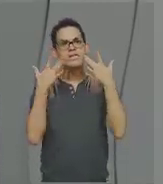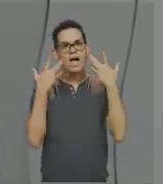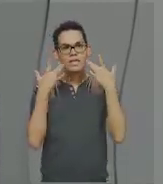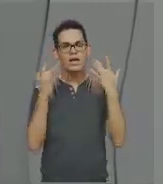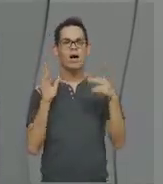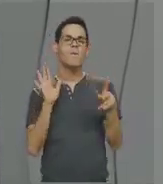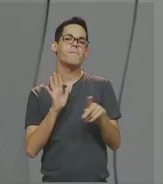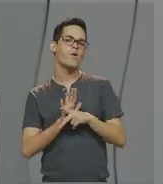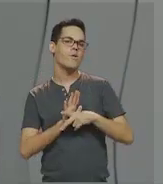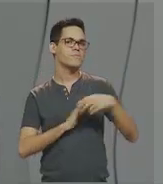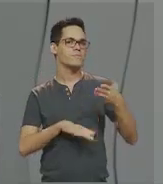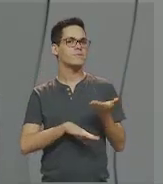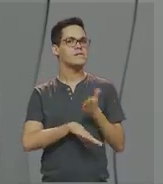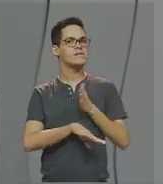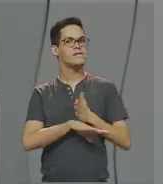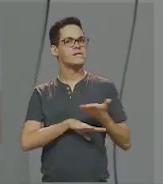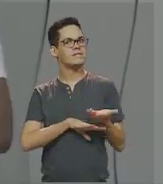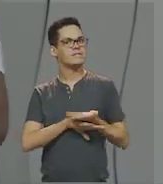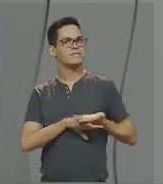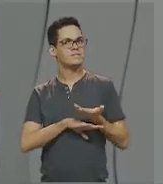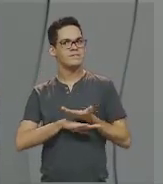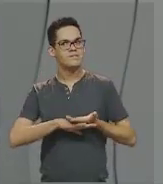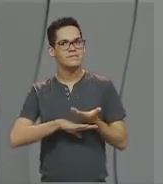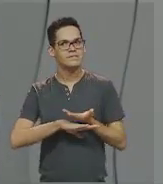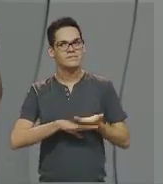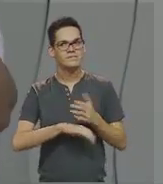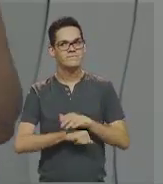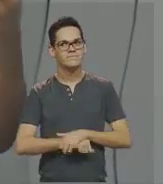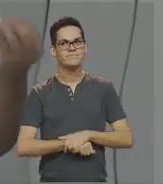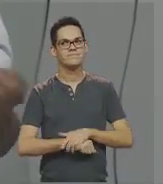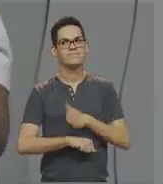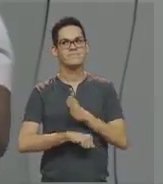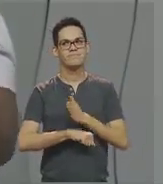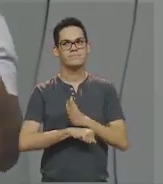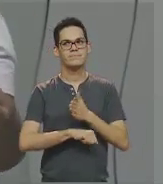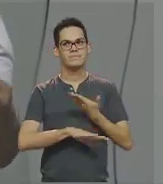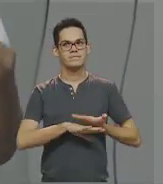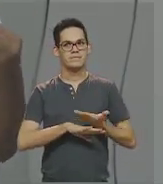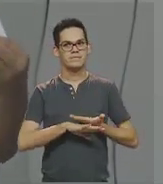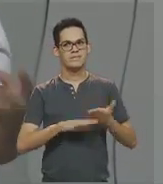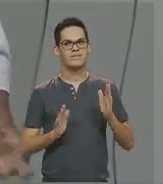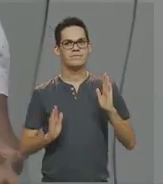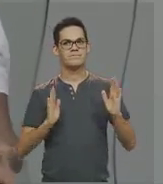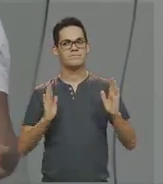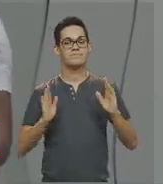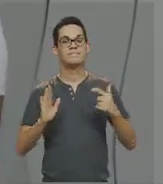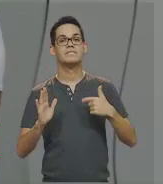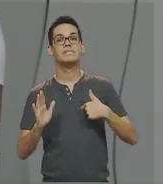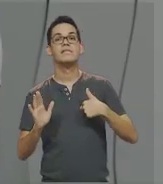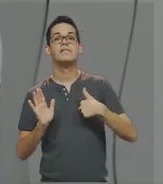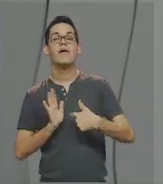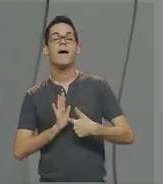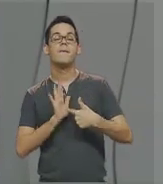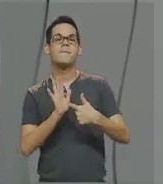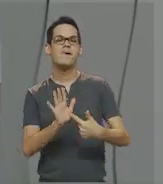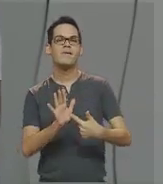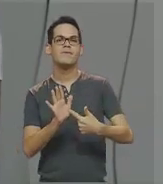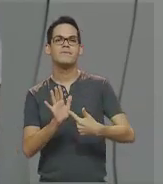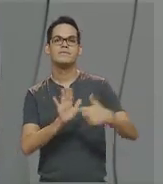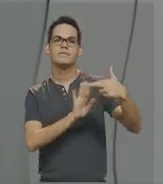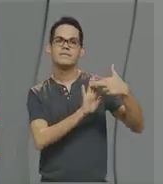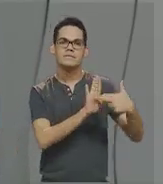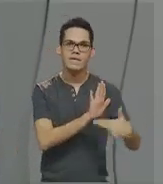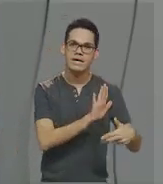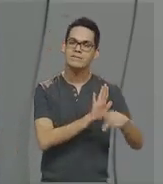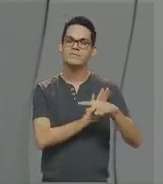da dança contemporânea, que aí ela vai estar ligada com uma série de codificações, né, e regras para que